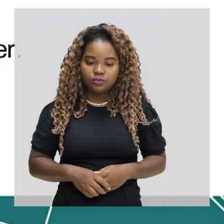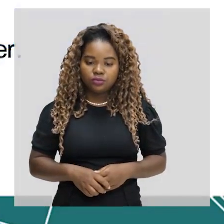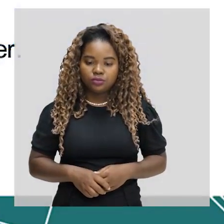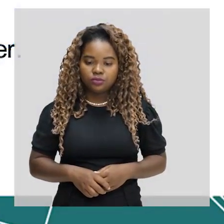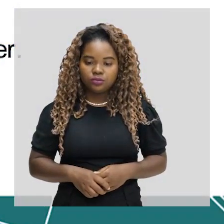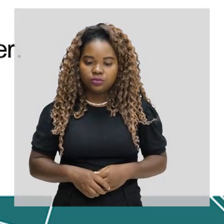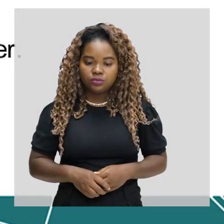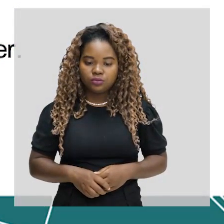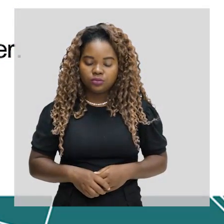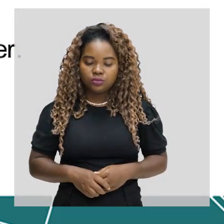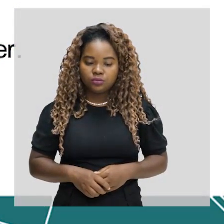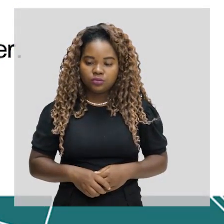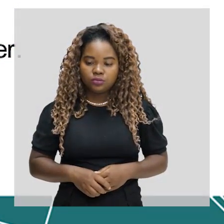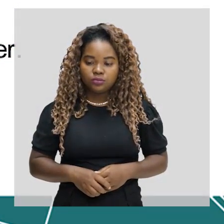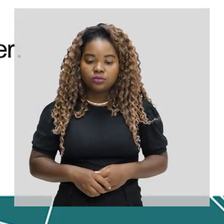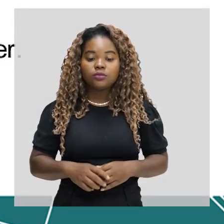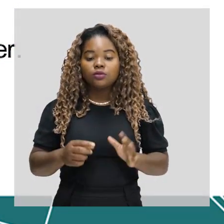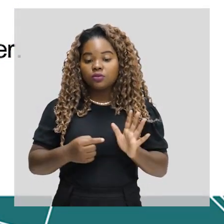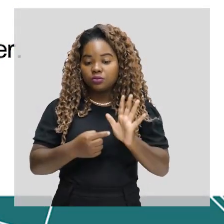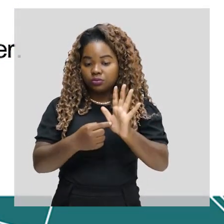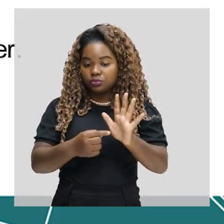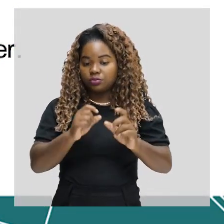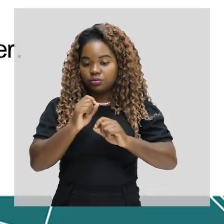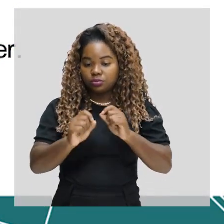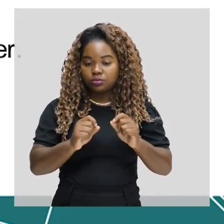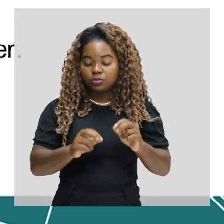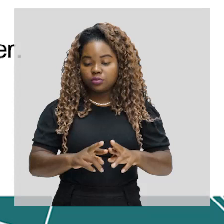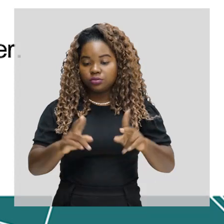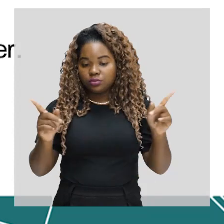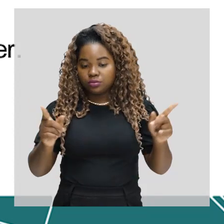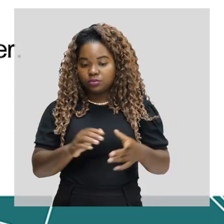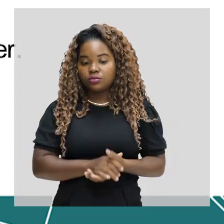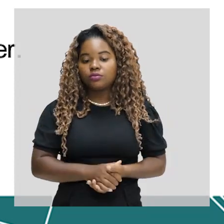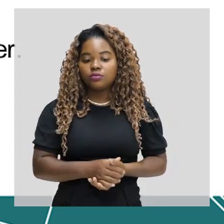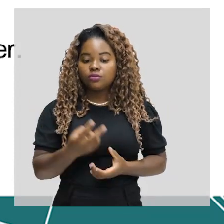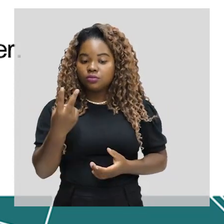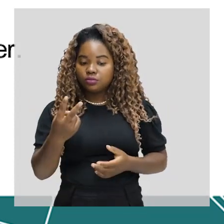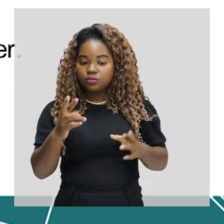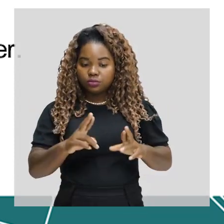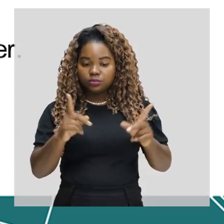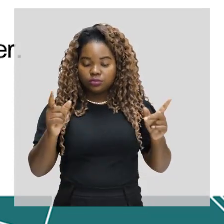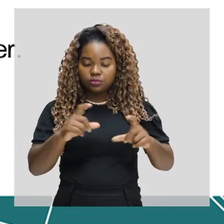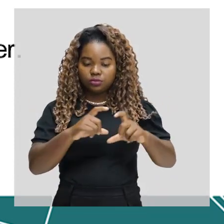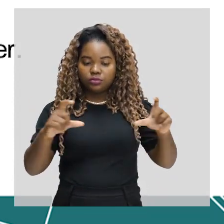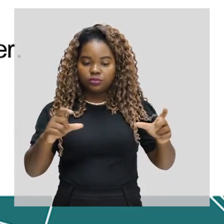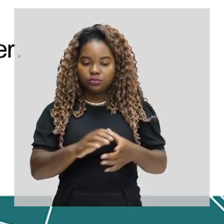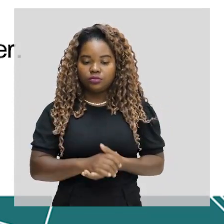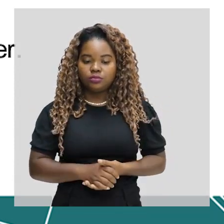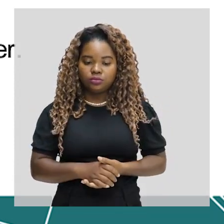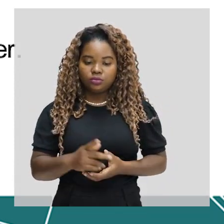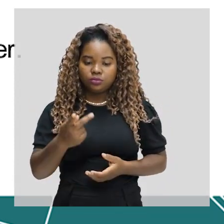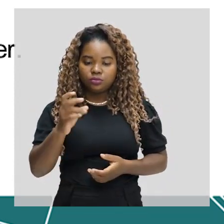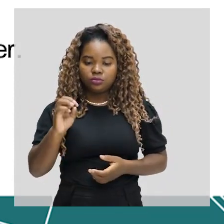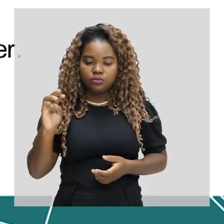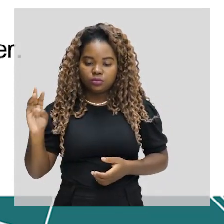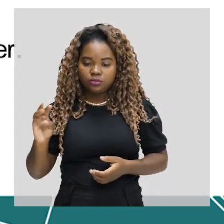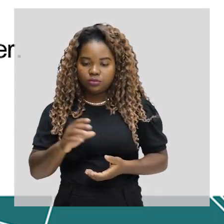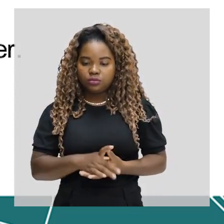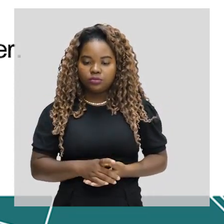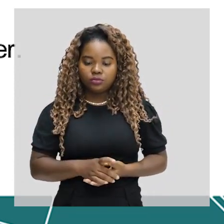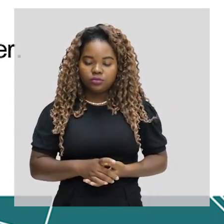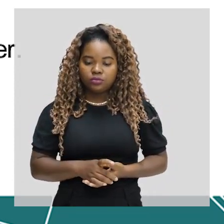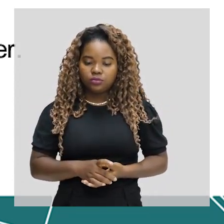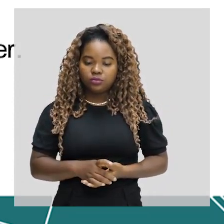esse possuidor possui. Olha a demonstração do mesmo pronome usado em duas situações diferentes. Who is your English